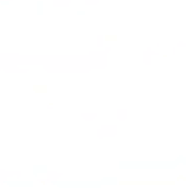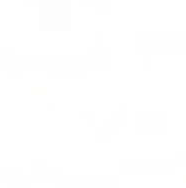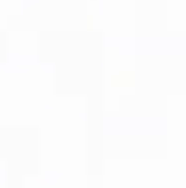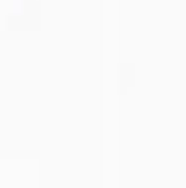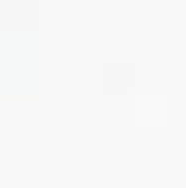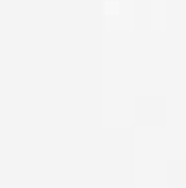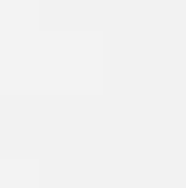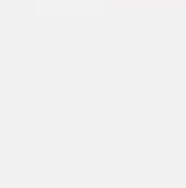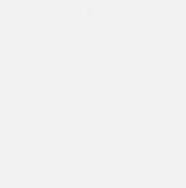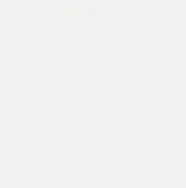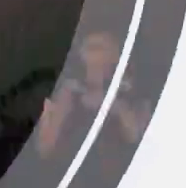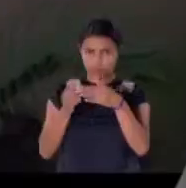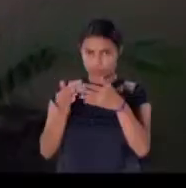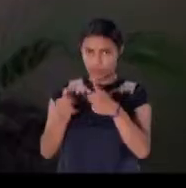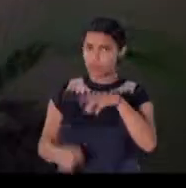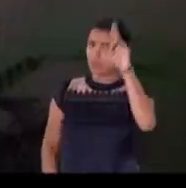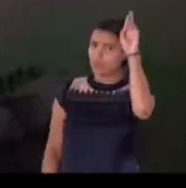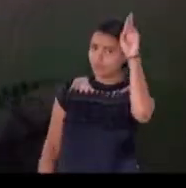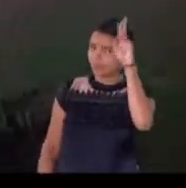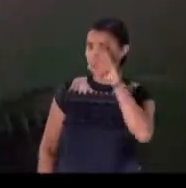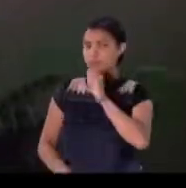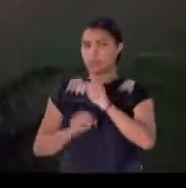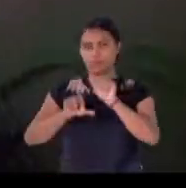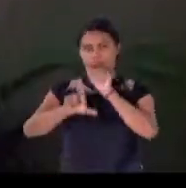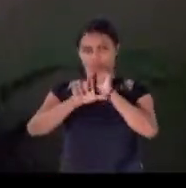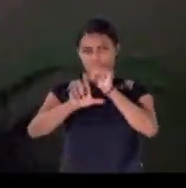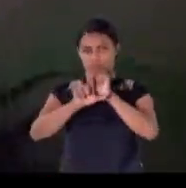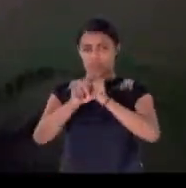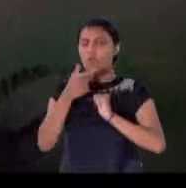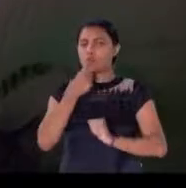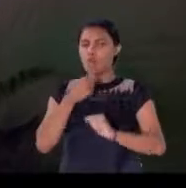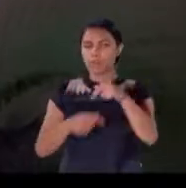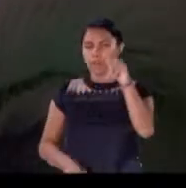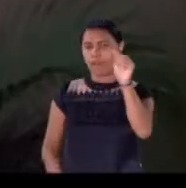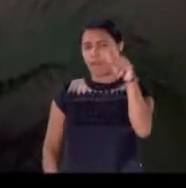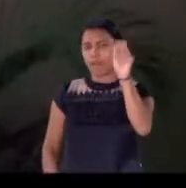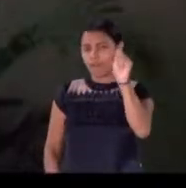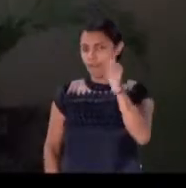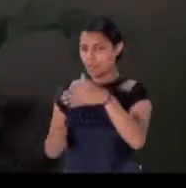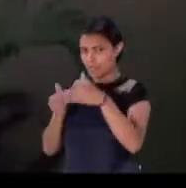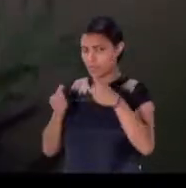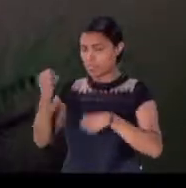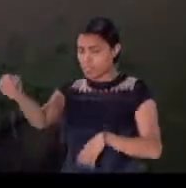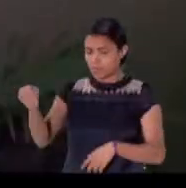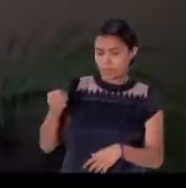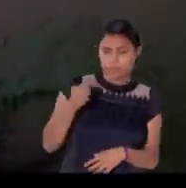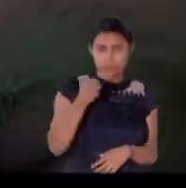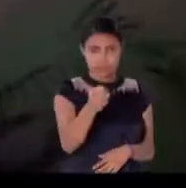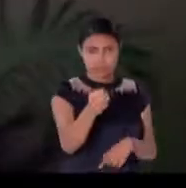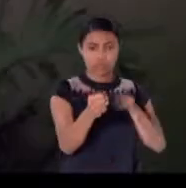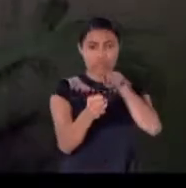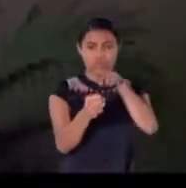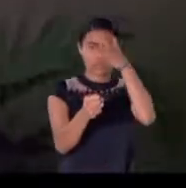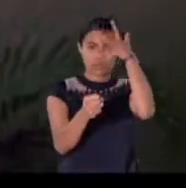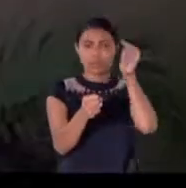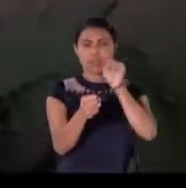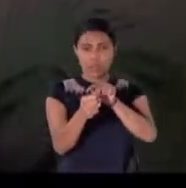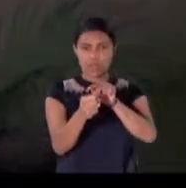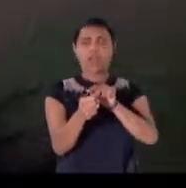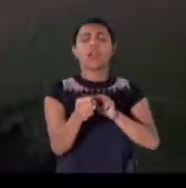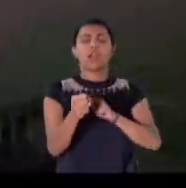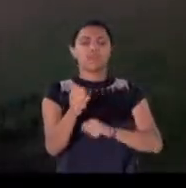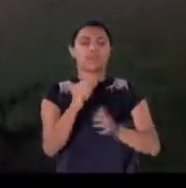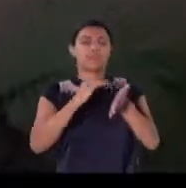Minuto Assembleia. A pedido do presidente da Assembleia Legislativa, deputado Cacá Barbosa, o secretário de Segurança Pública do Estado do